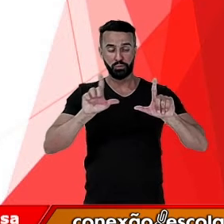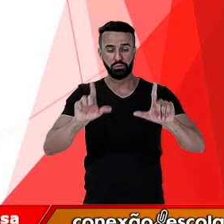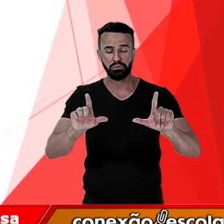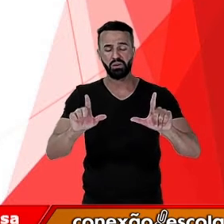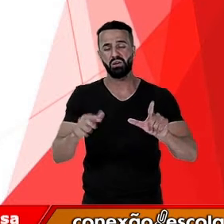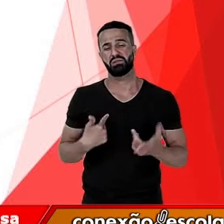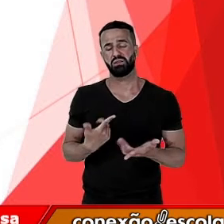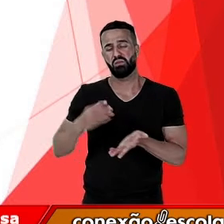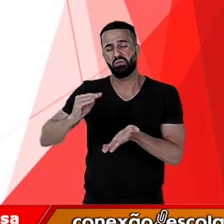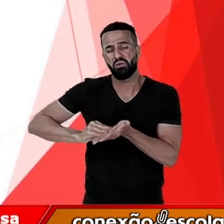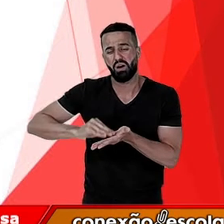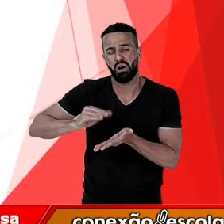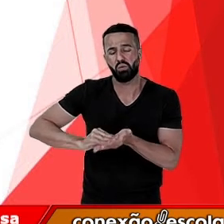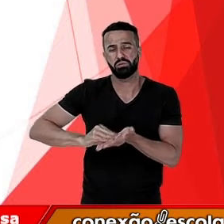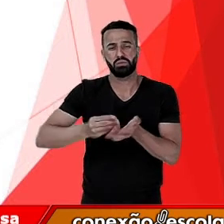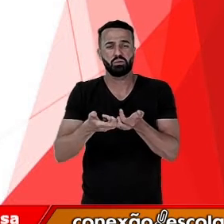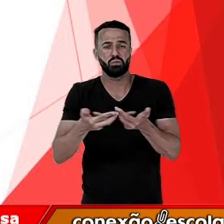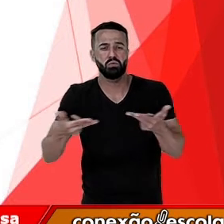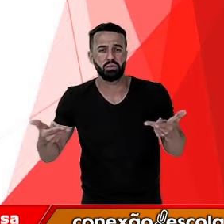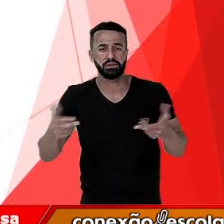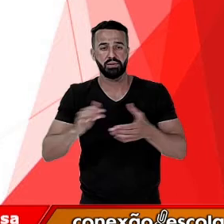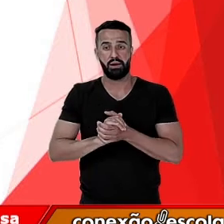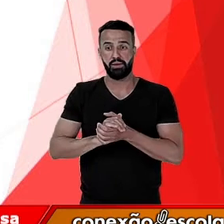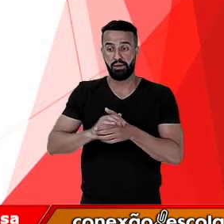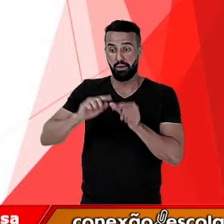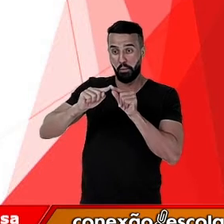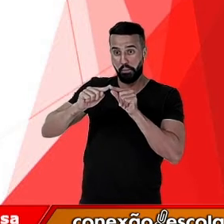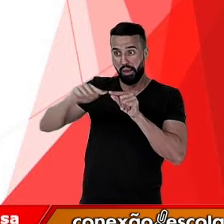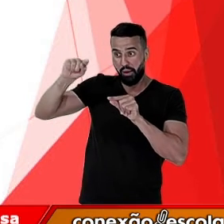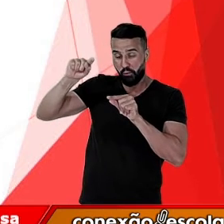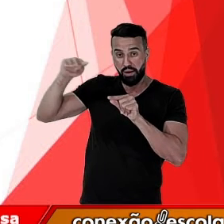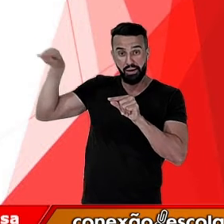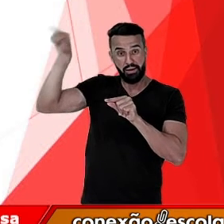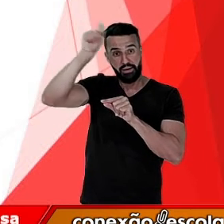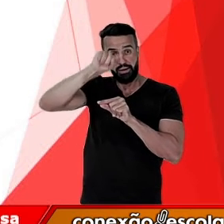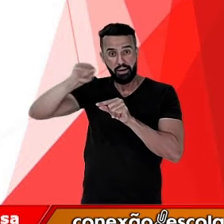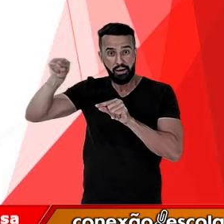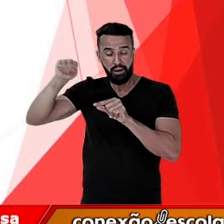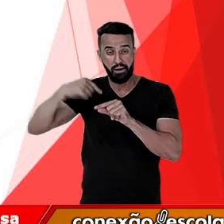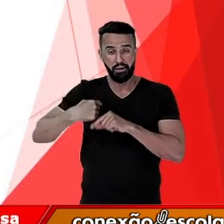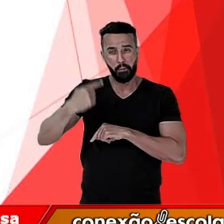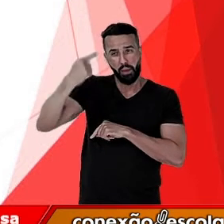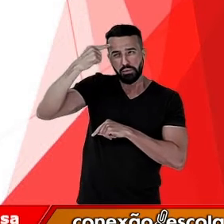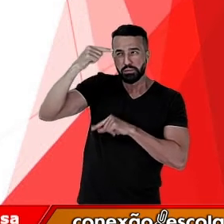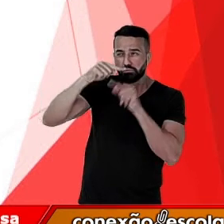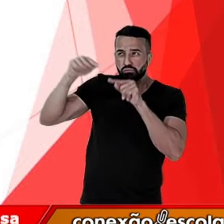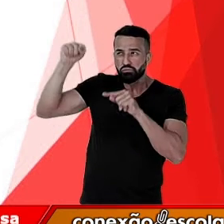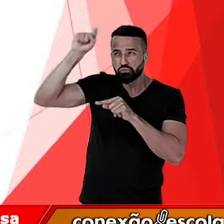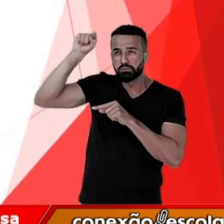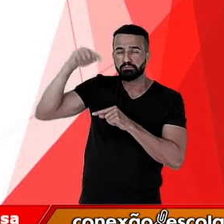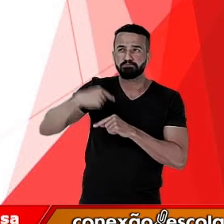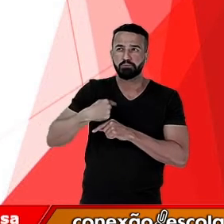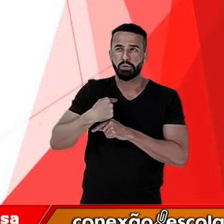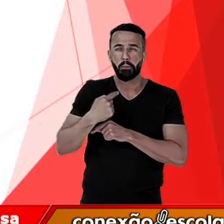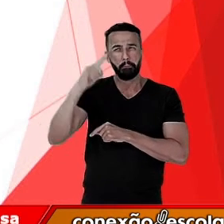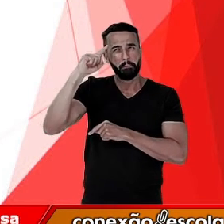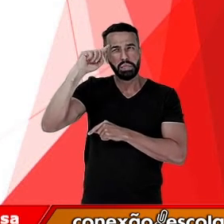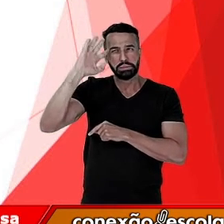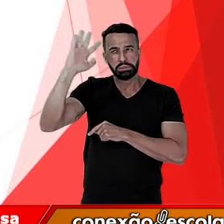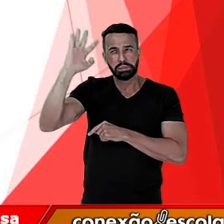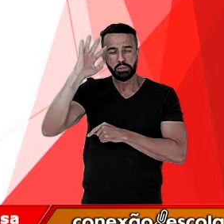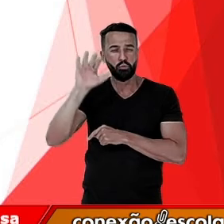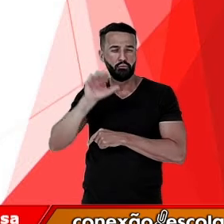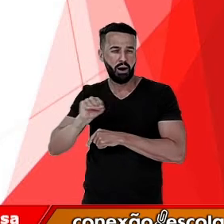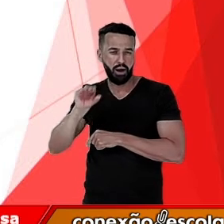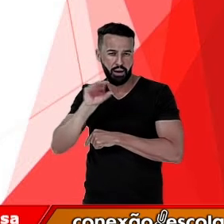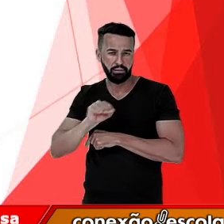Nós temos aí um balão de fala apontando para a cabeça dele, sugerindo que ele esteja falando.